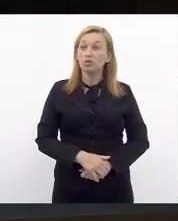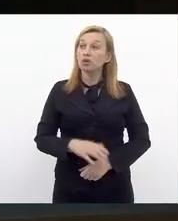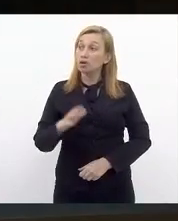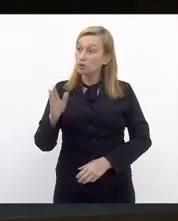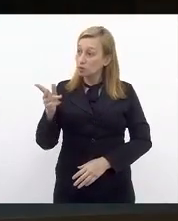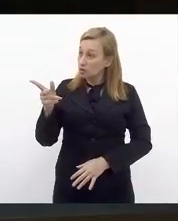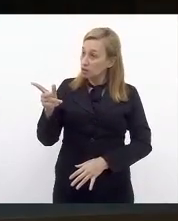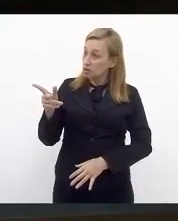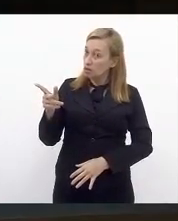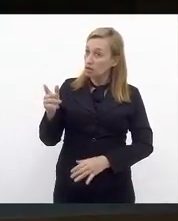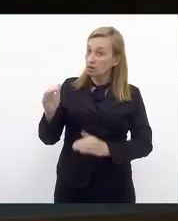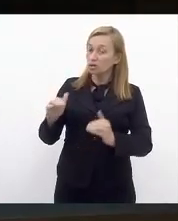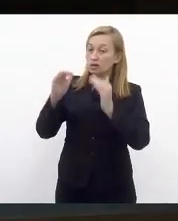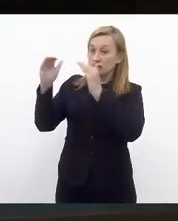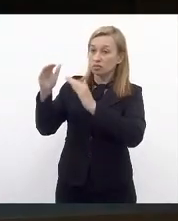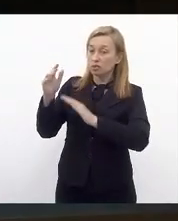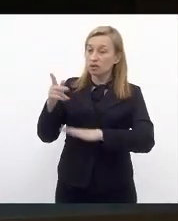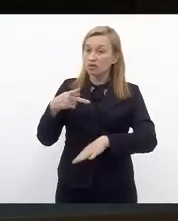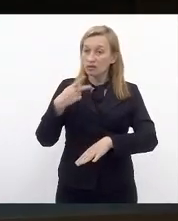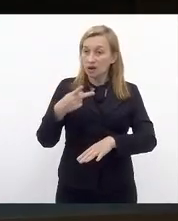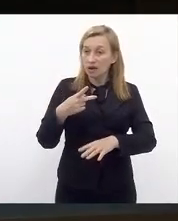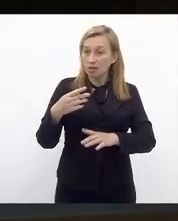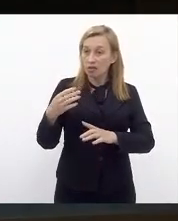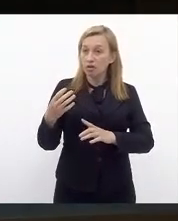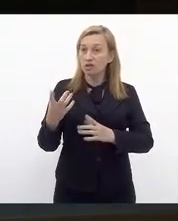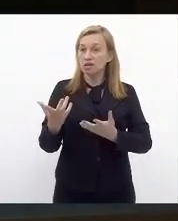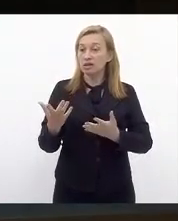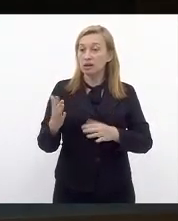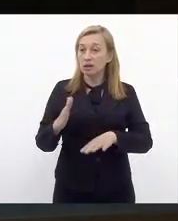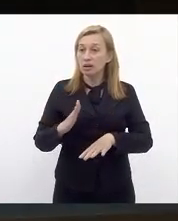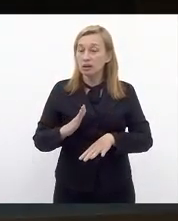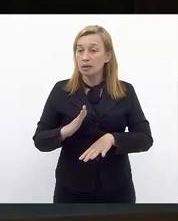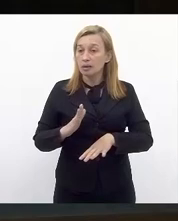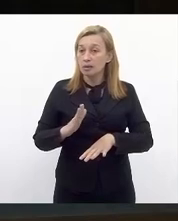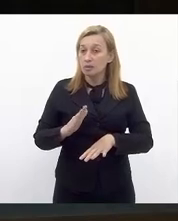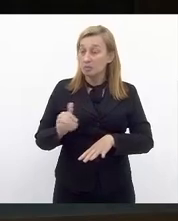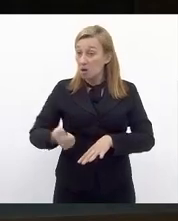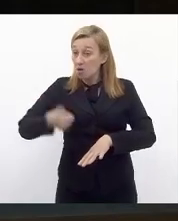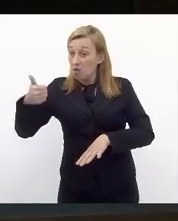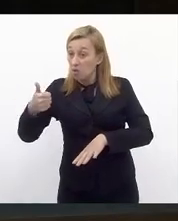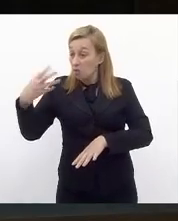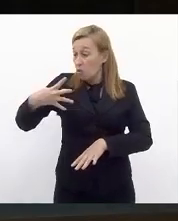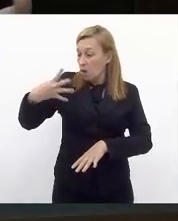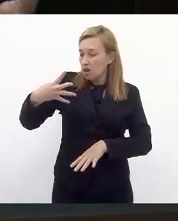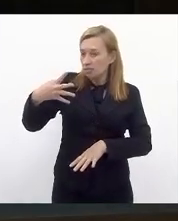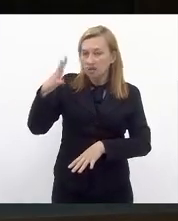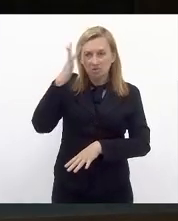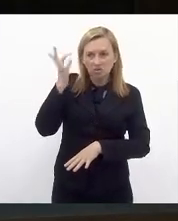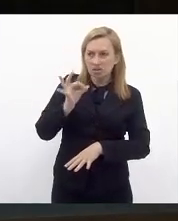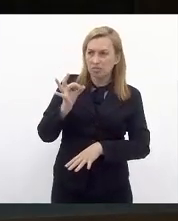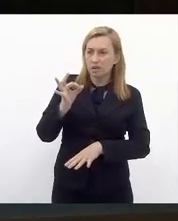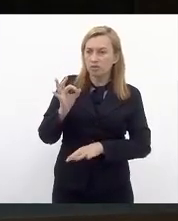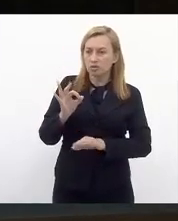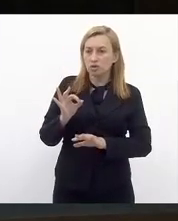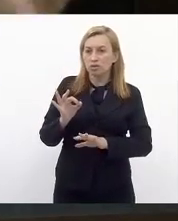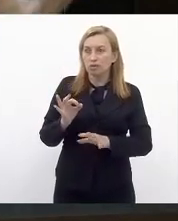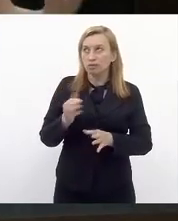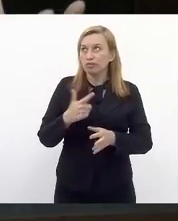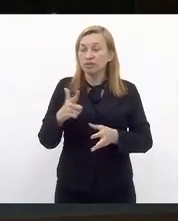acaba de trazer que ela pode ser um pouco mais Atrativa o quarto mas não sabemos essa nós vamos